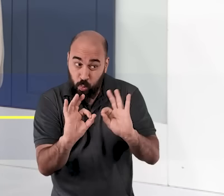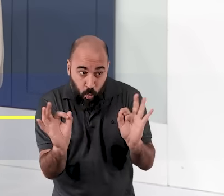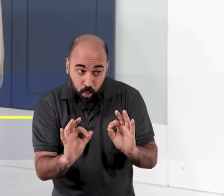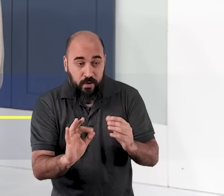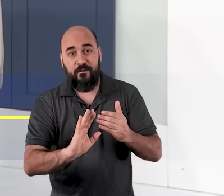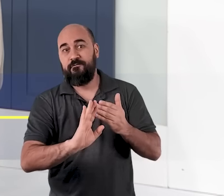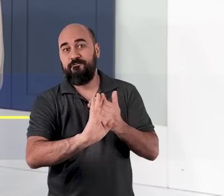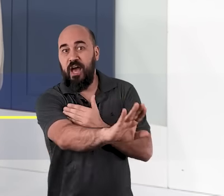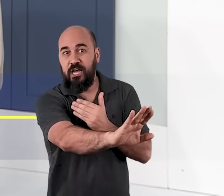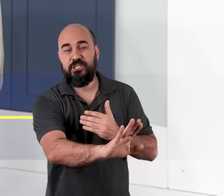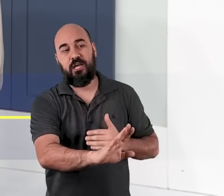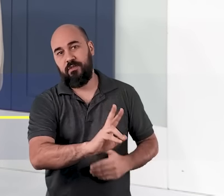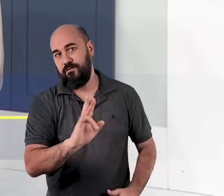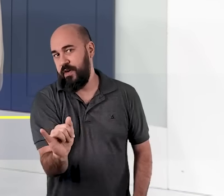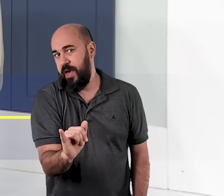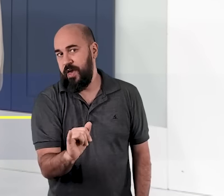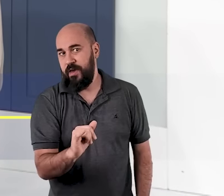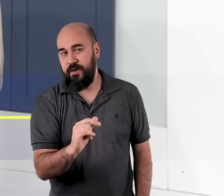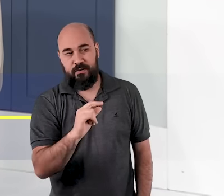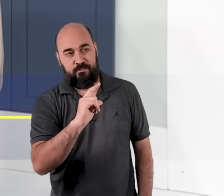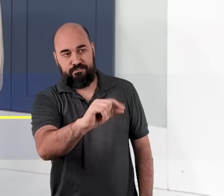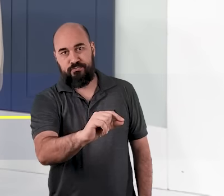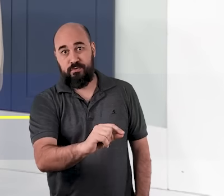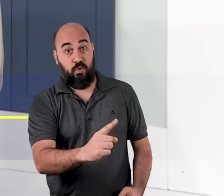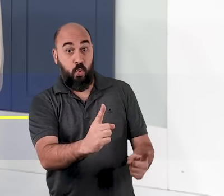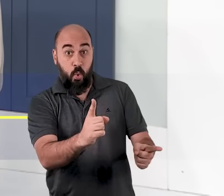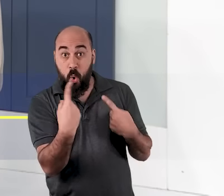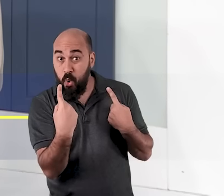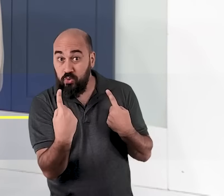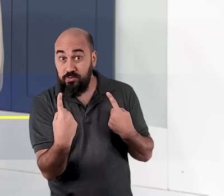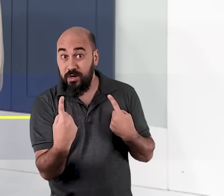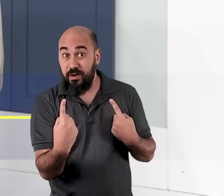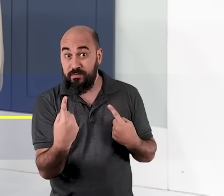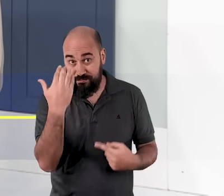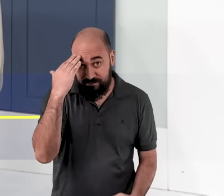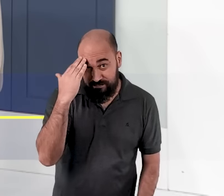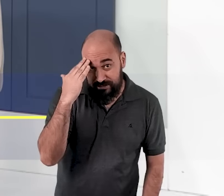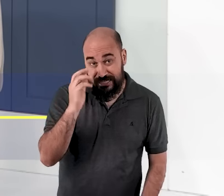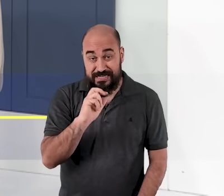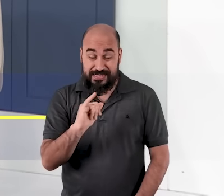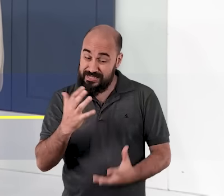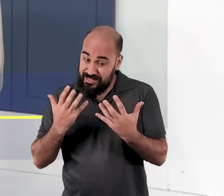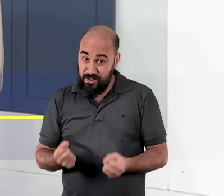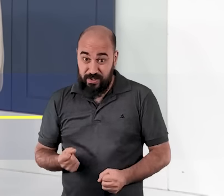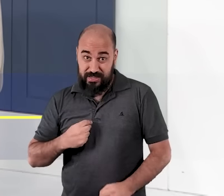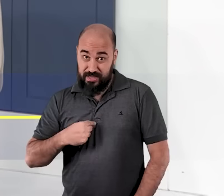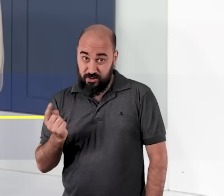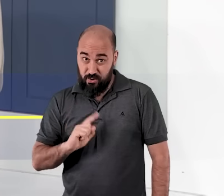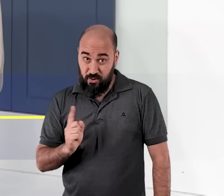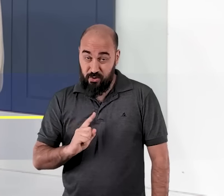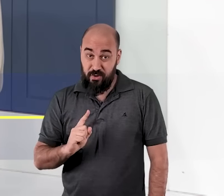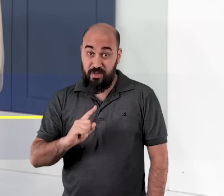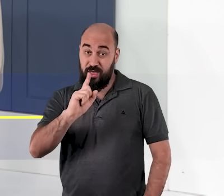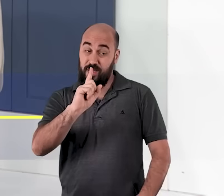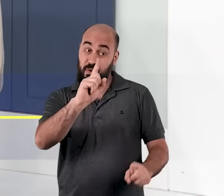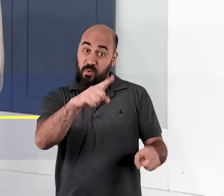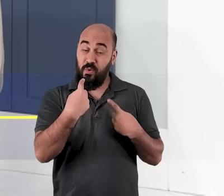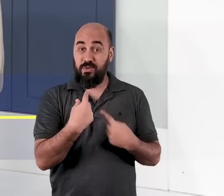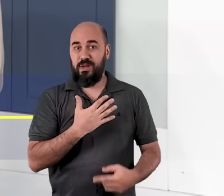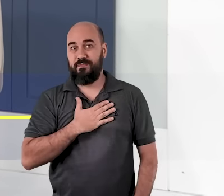conscientemente comigo, está contra mim. Quem comigo não ajunta, espalha. Quem não é por mim, é contra